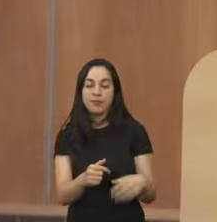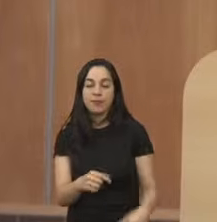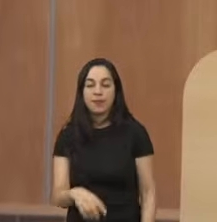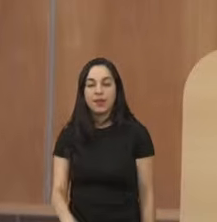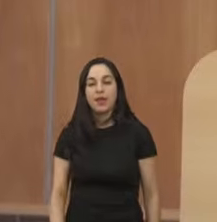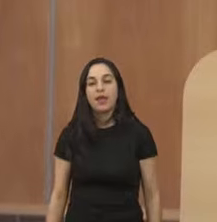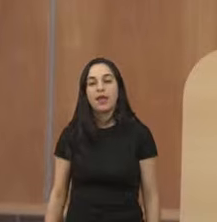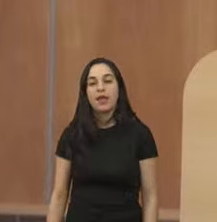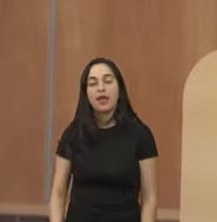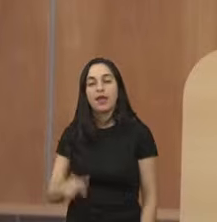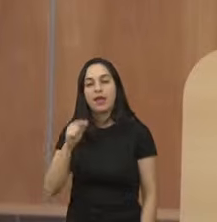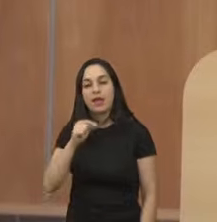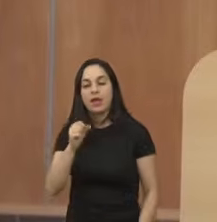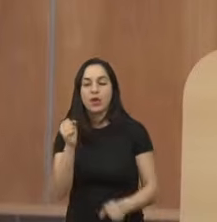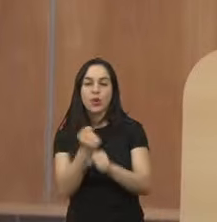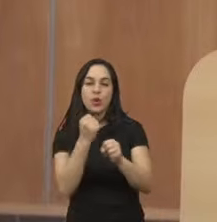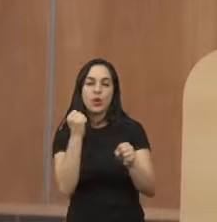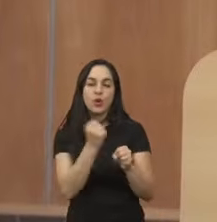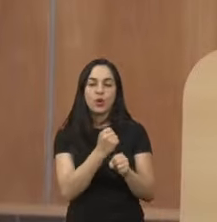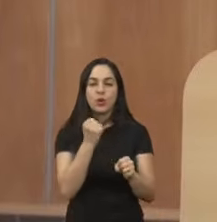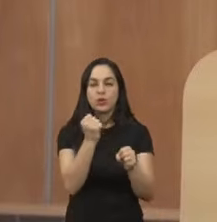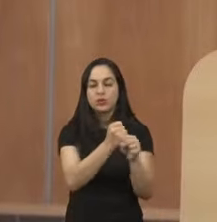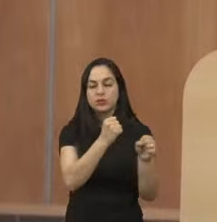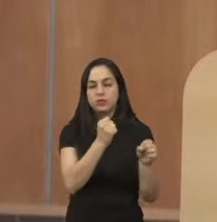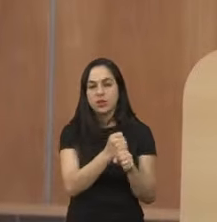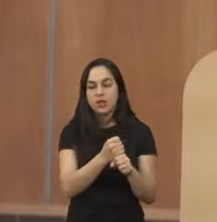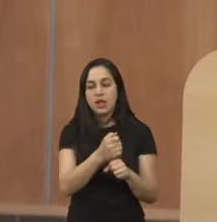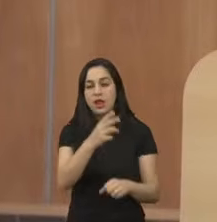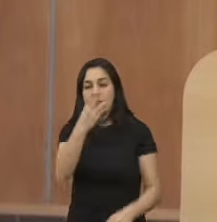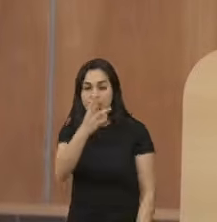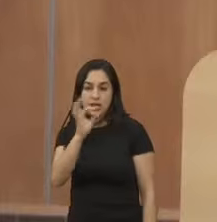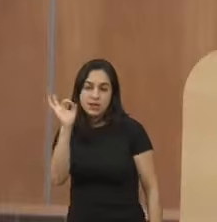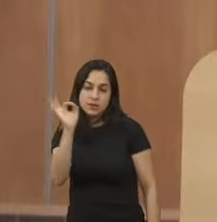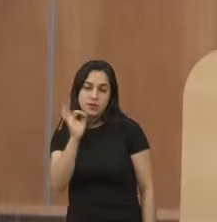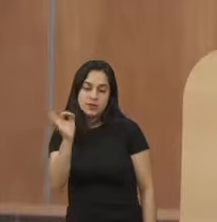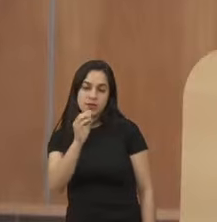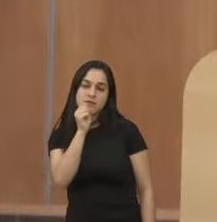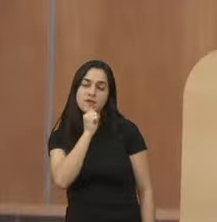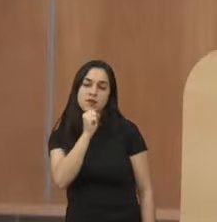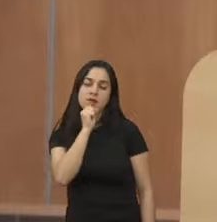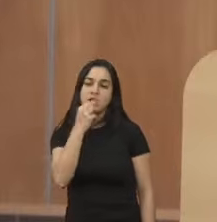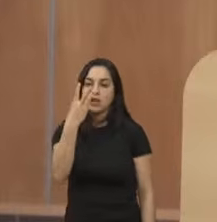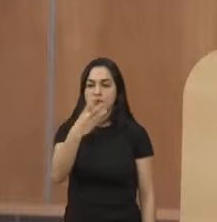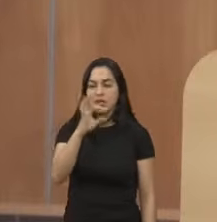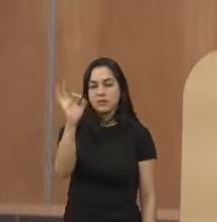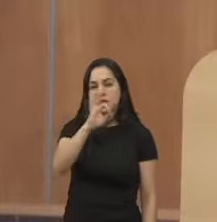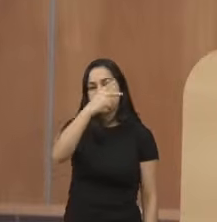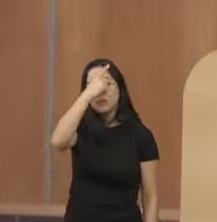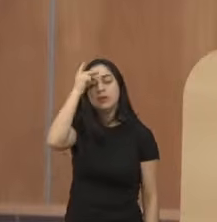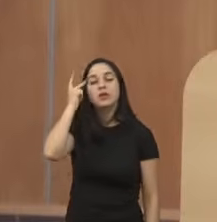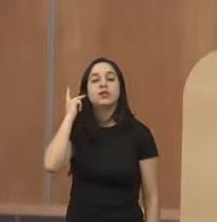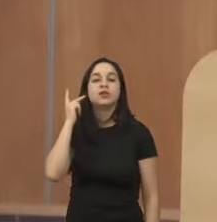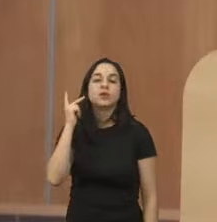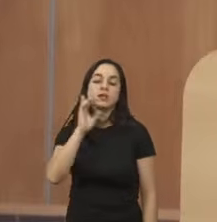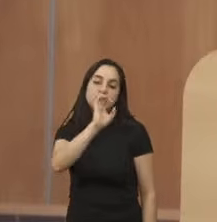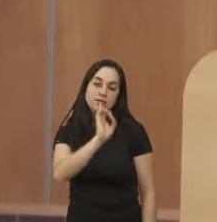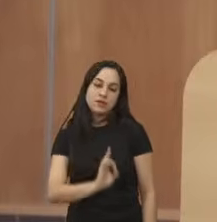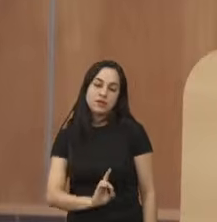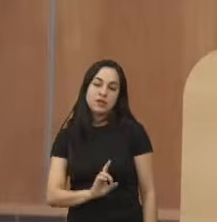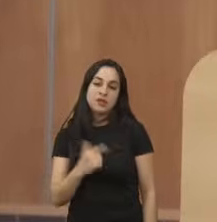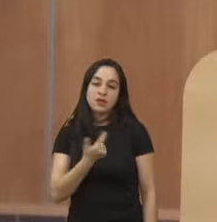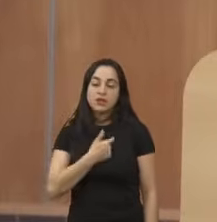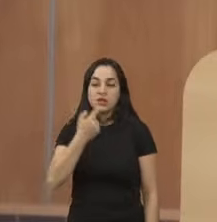aqui esses empreendimentos terão uma cota de 3% para idosos e 3% para pessoas com deficiência. Então, também a